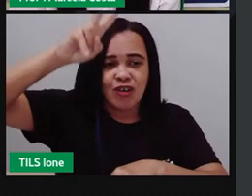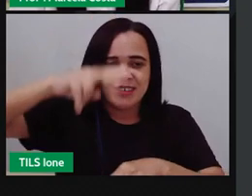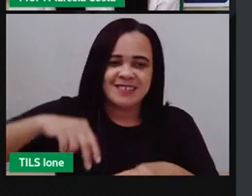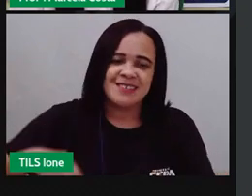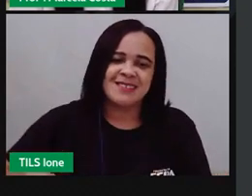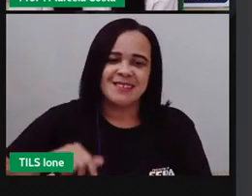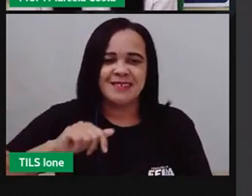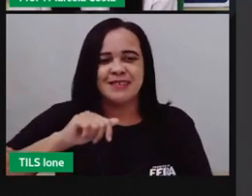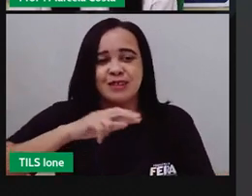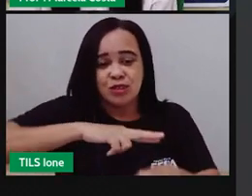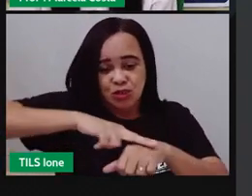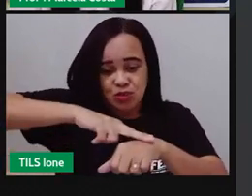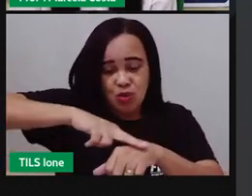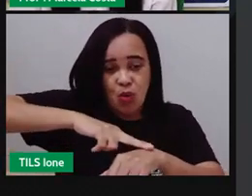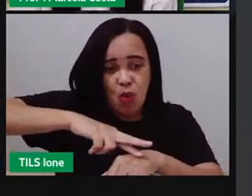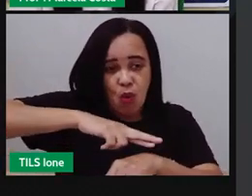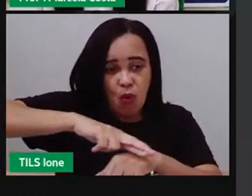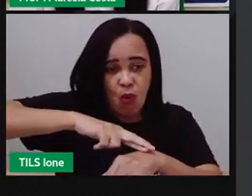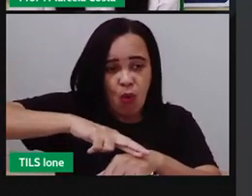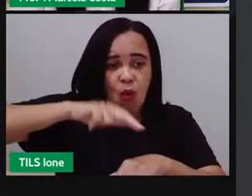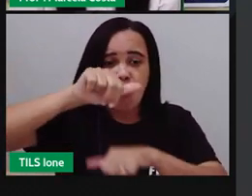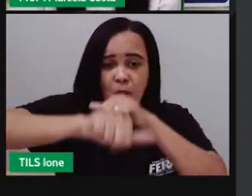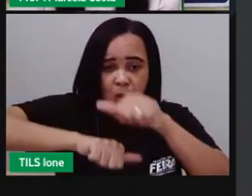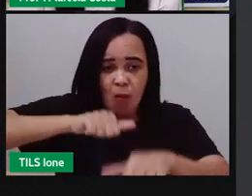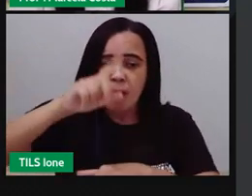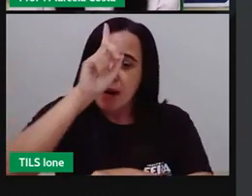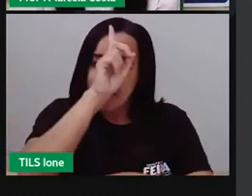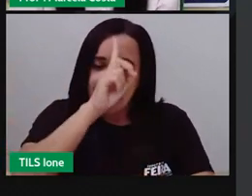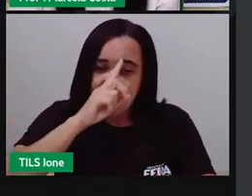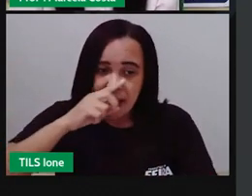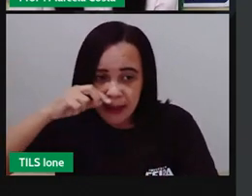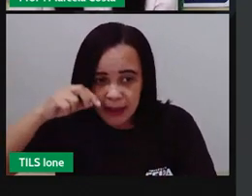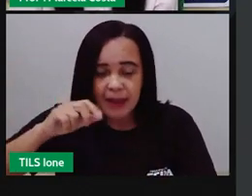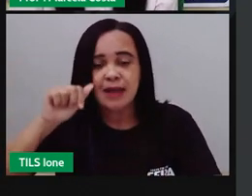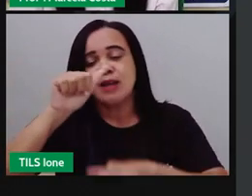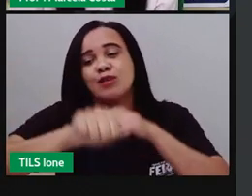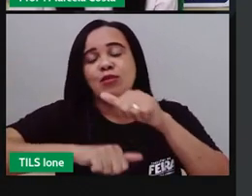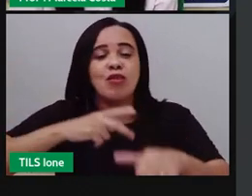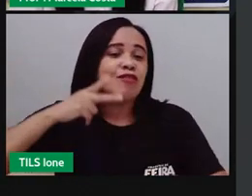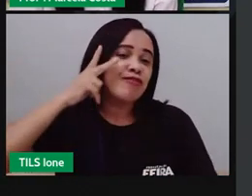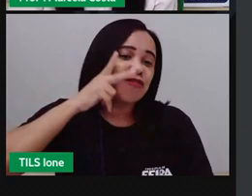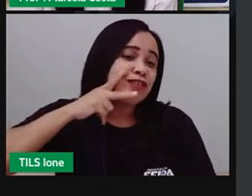De roxo para amarelo. E até para cor de vinho.